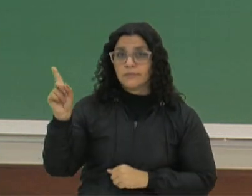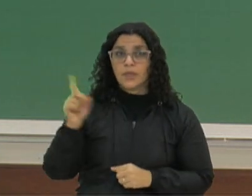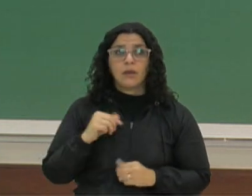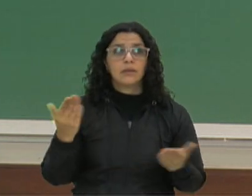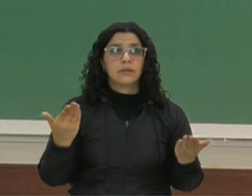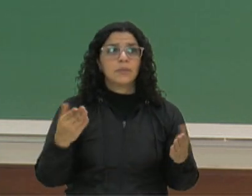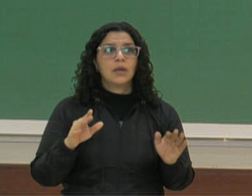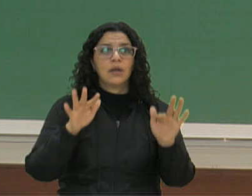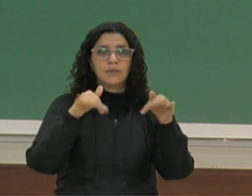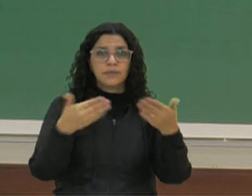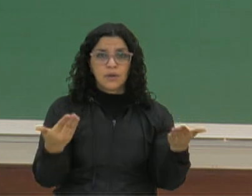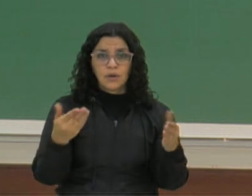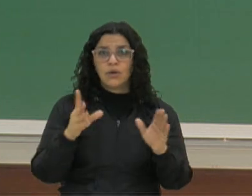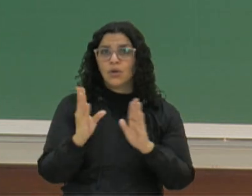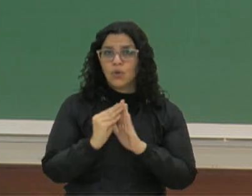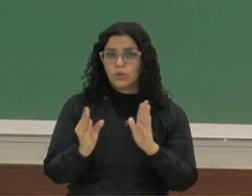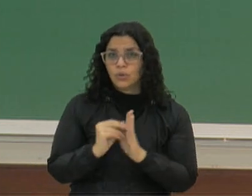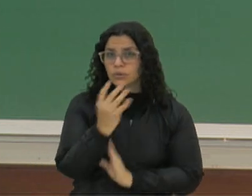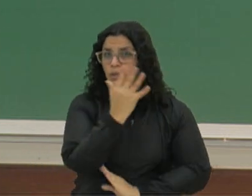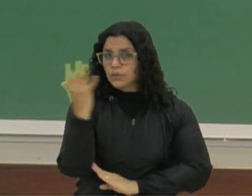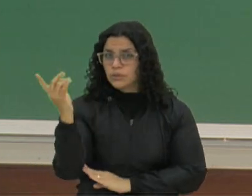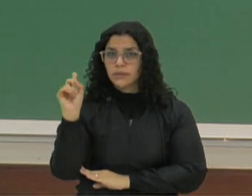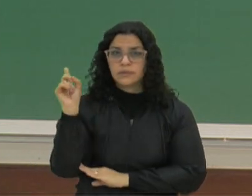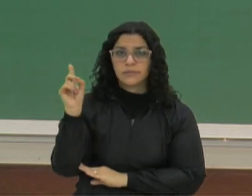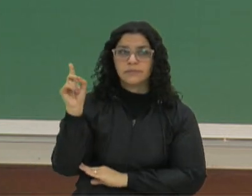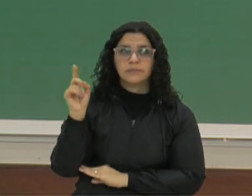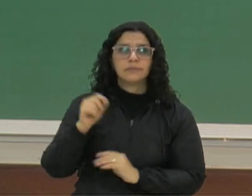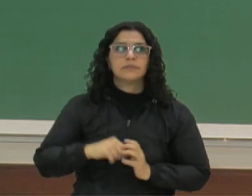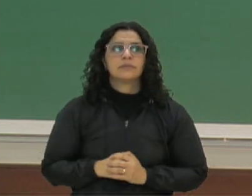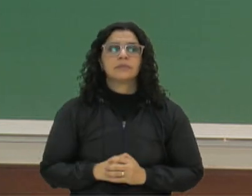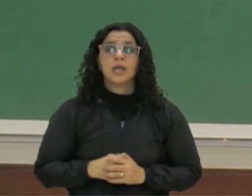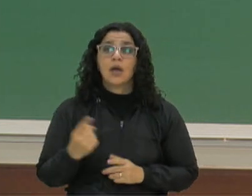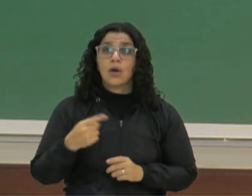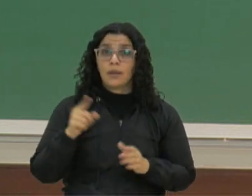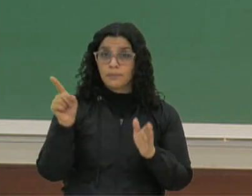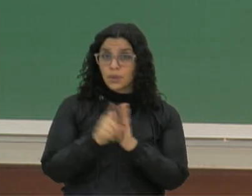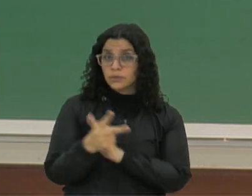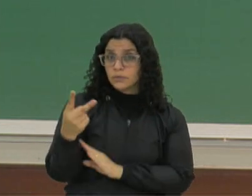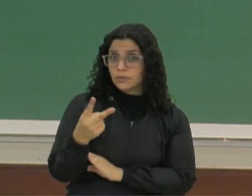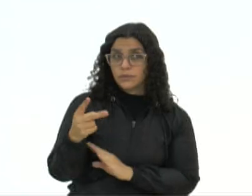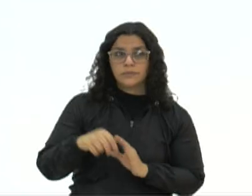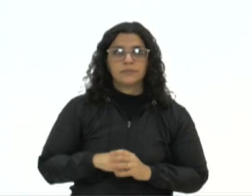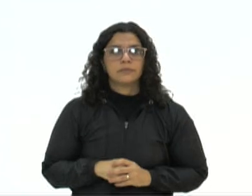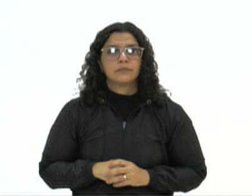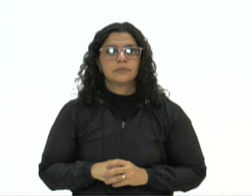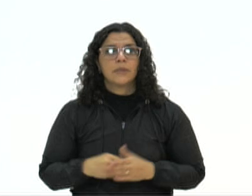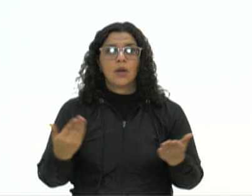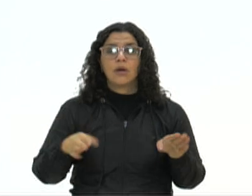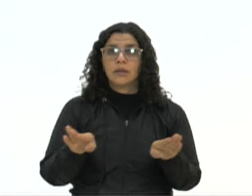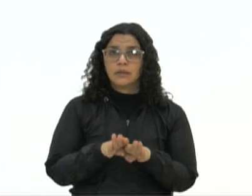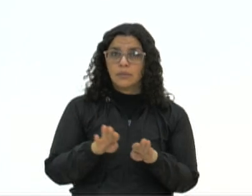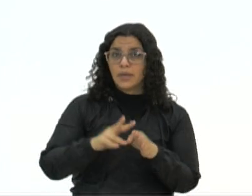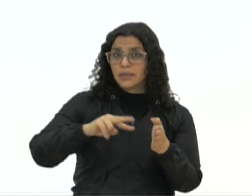gente encerrar essa parte aí da natureza, dos fenômenos naturais. Vamos ao segundo questionário. Consiste na desagregação física e